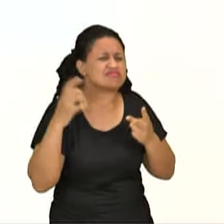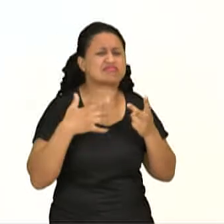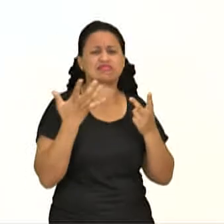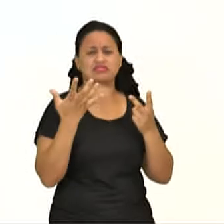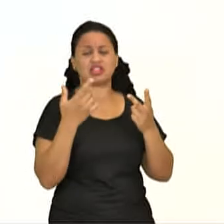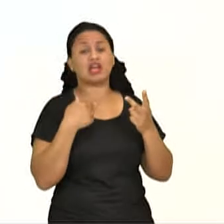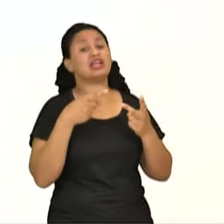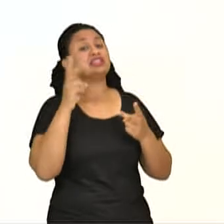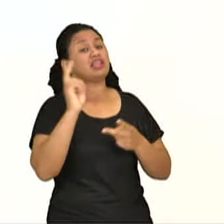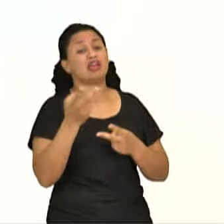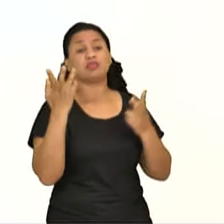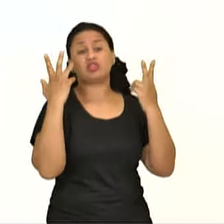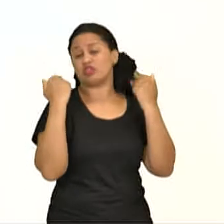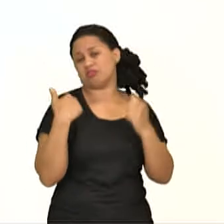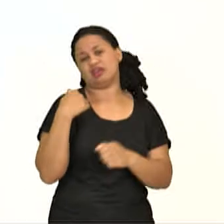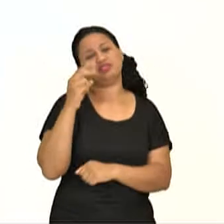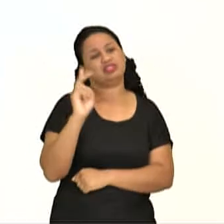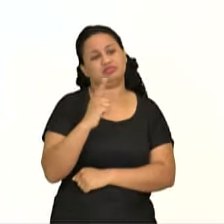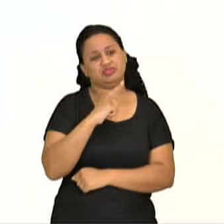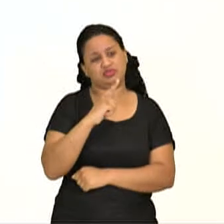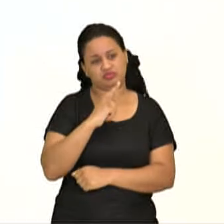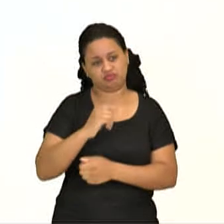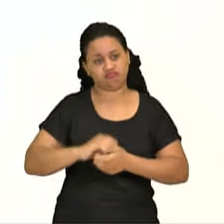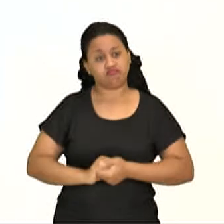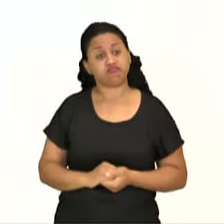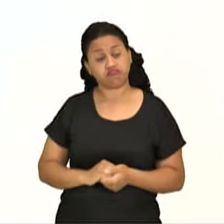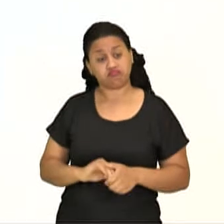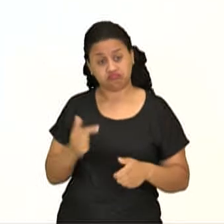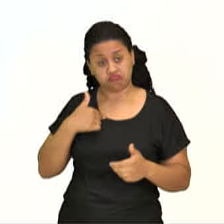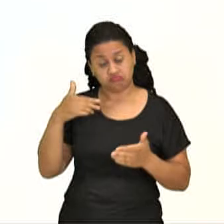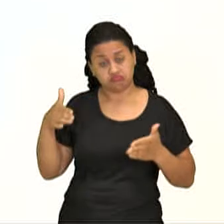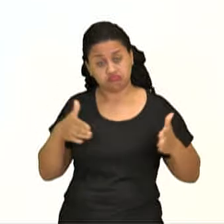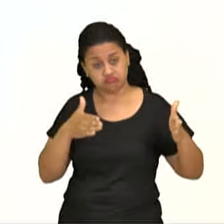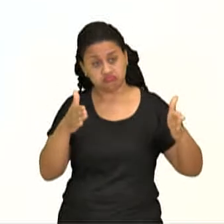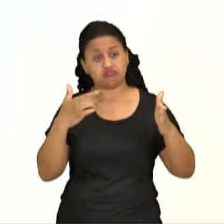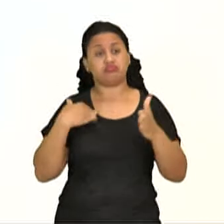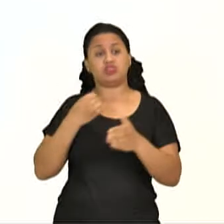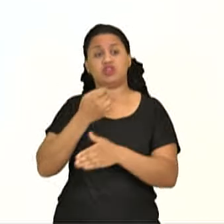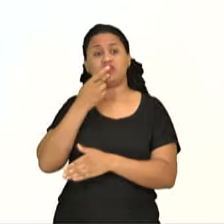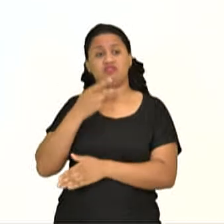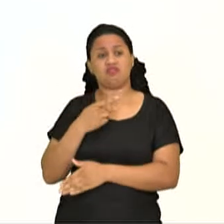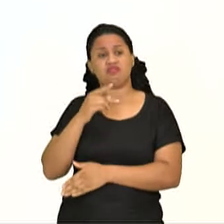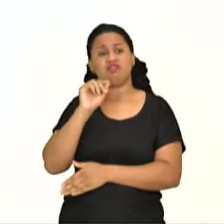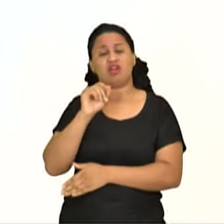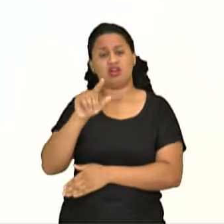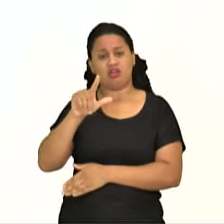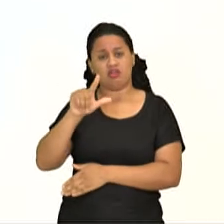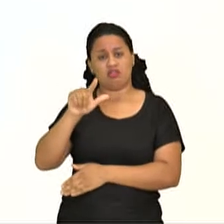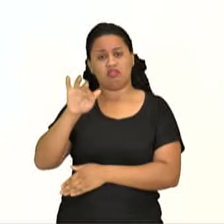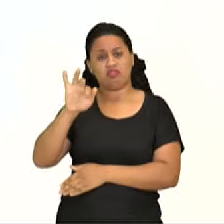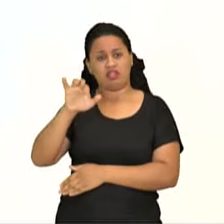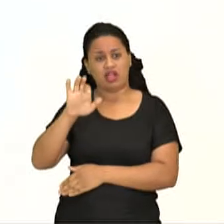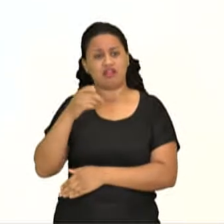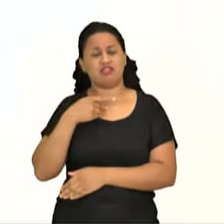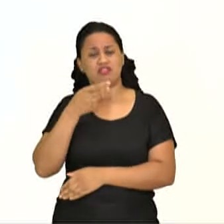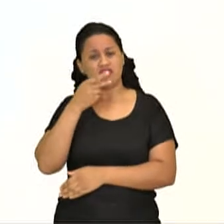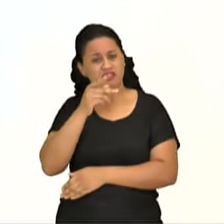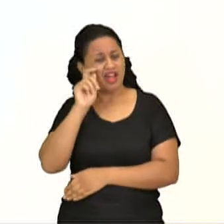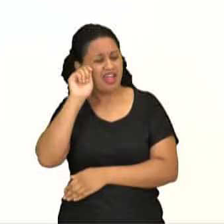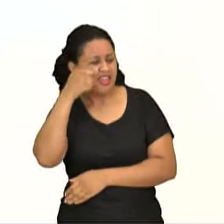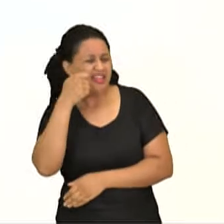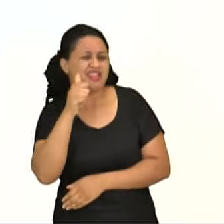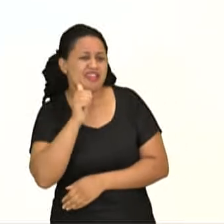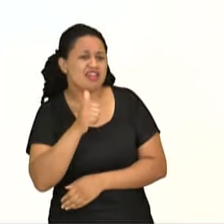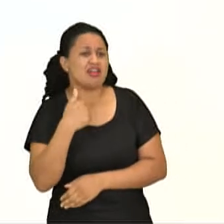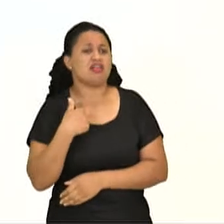ofensas de rotina. E se no caminho Flávio me chamar de negrinha, não quero saber de encrenca,